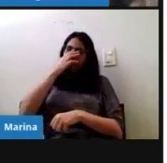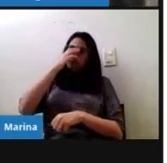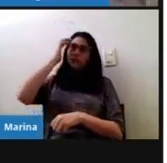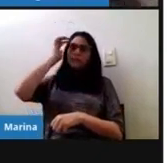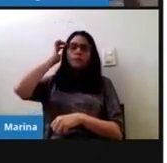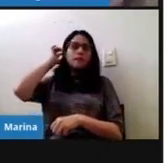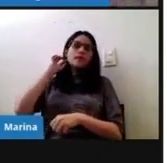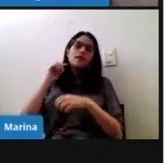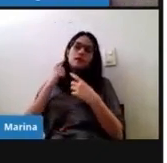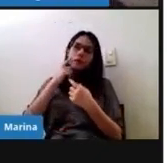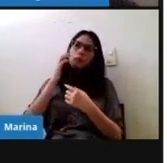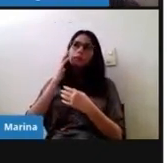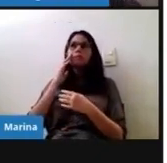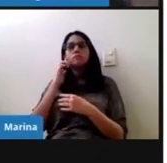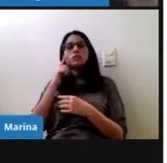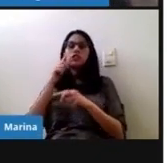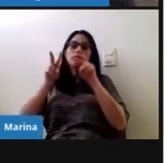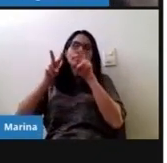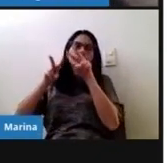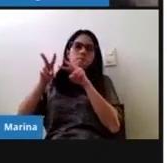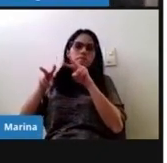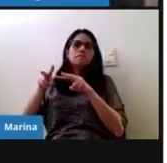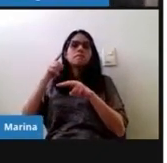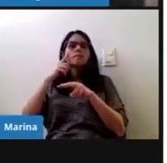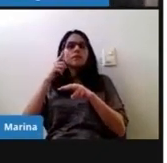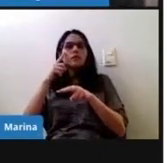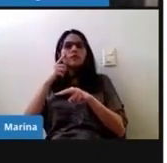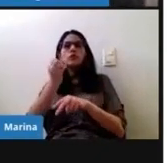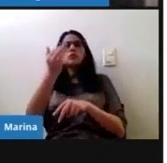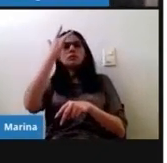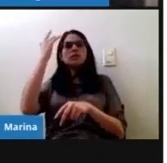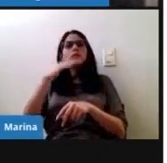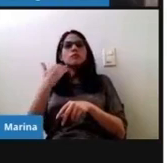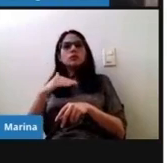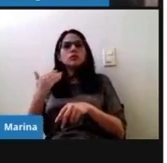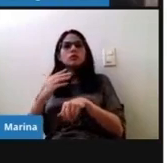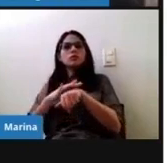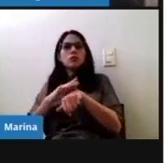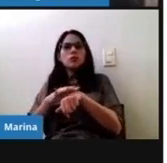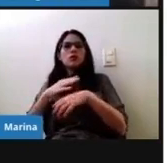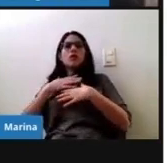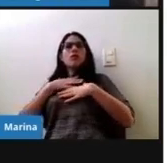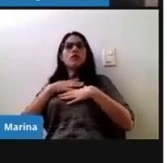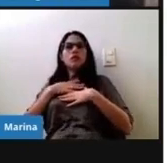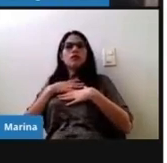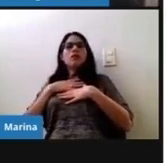sistema de saúde, né, com a demanda. Então, nós analisamos dados sobre mortalidade por doenças do aparelho